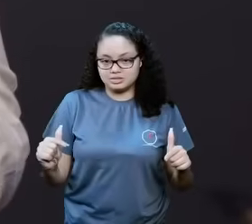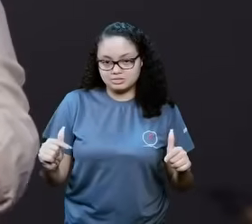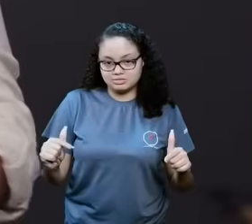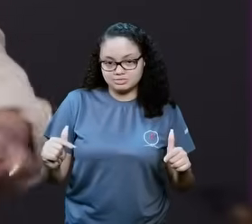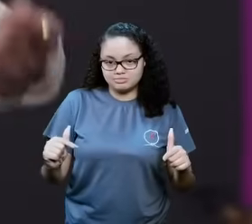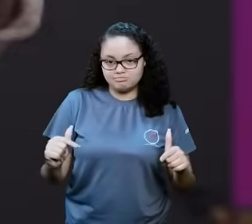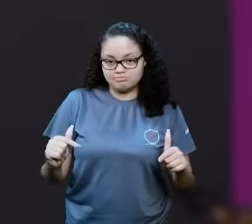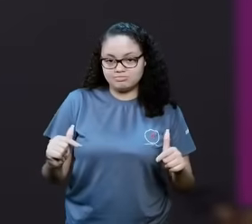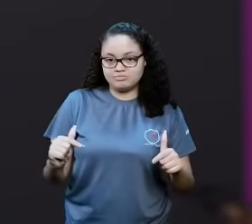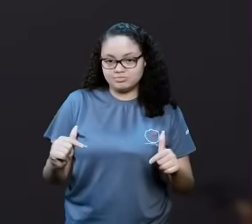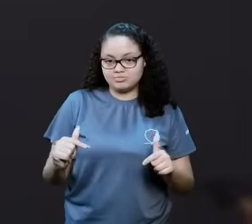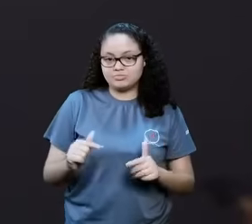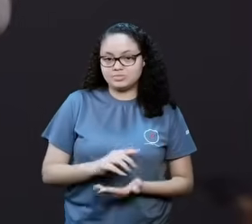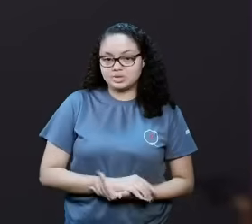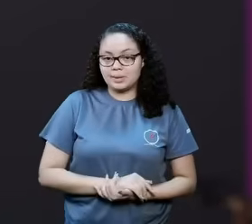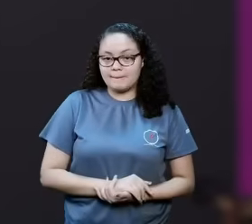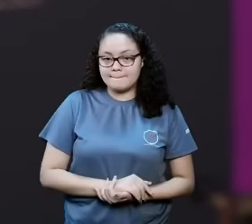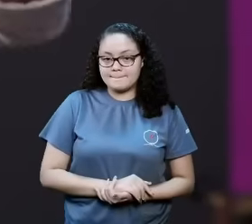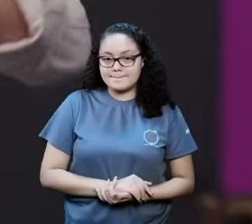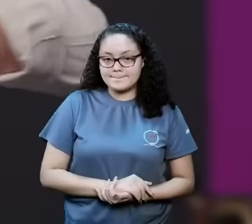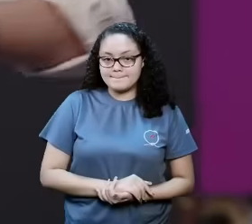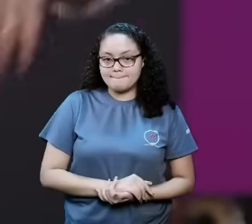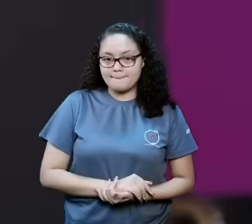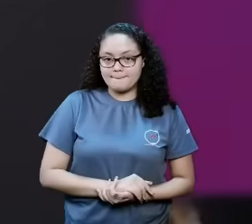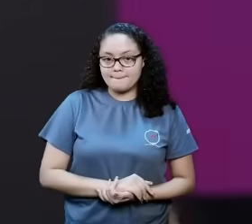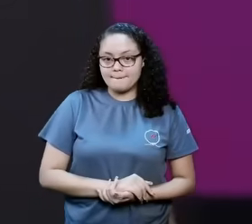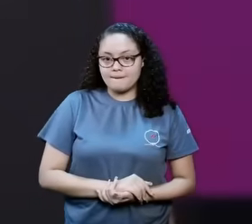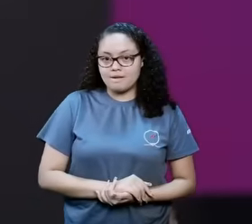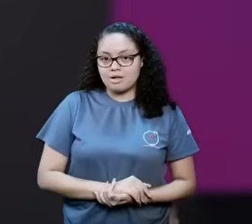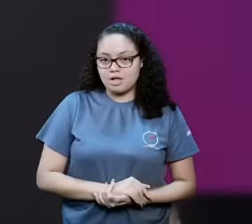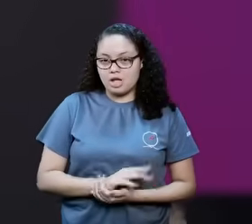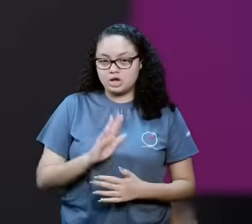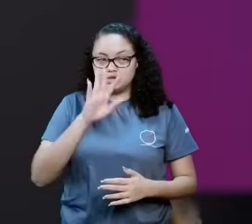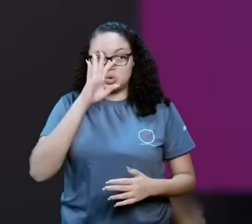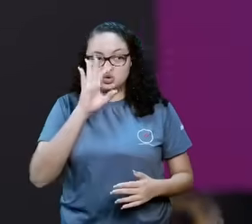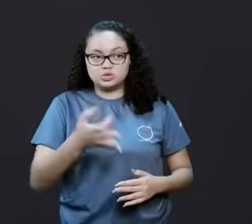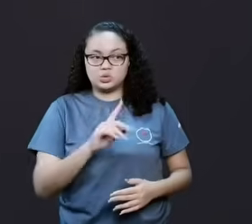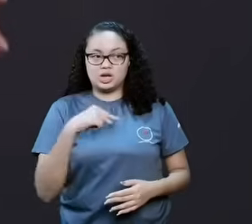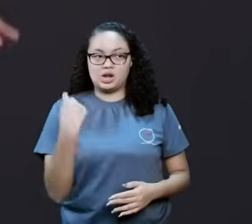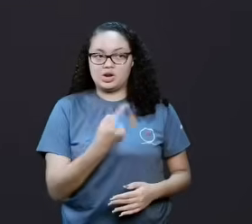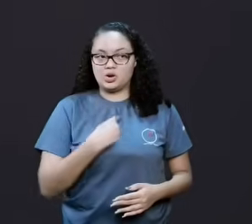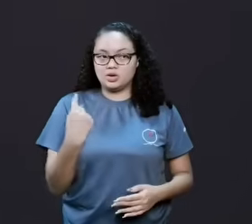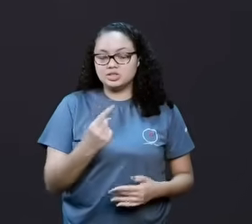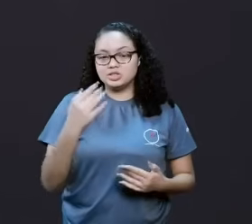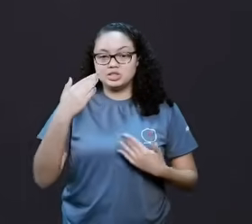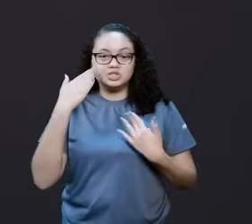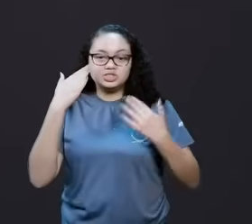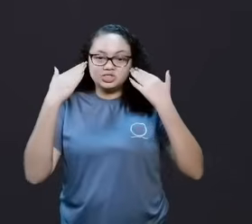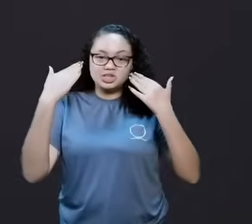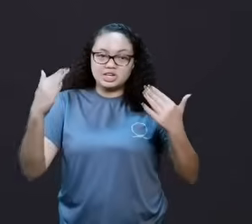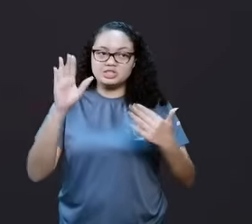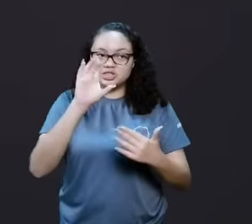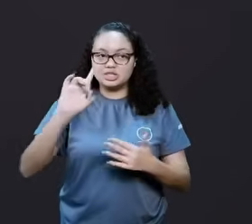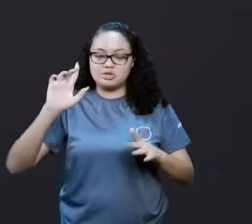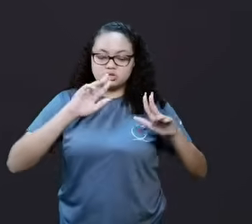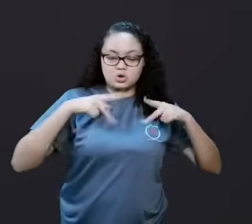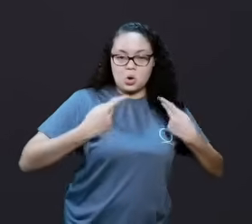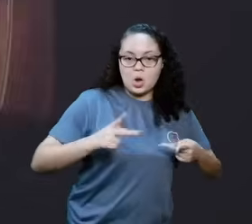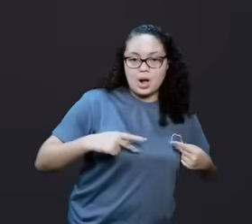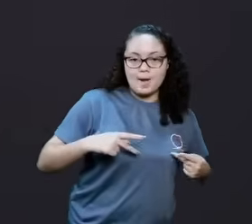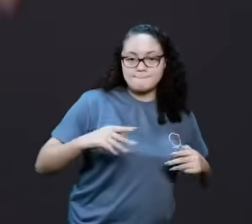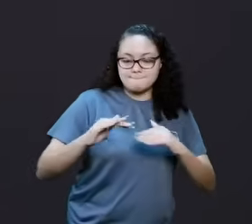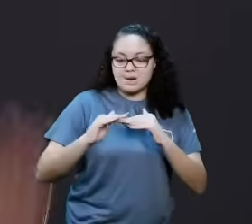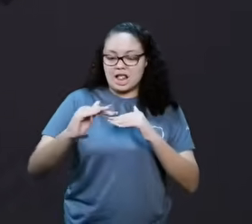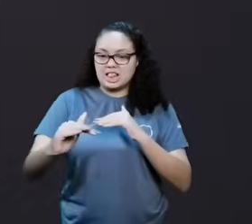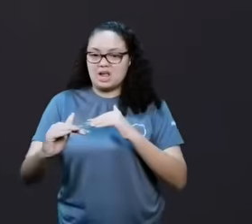engolem alguns de nós dentro do cristianismo que reconhece Jesus como único mediador entre Deus e os homens. Eles têm padrão nível alto de espiritualidade? Não,